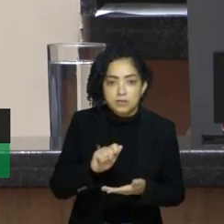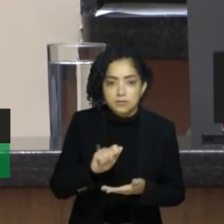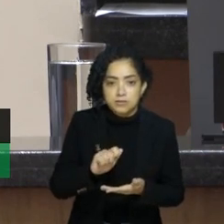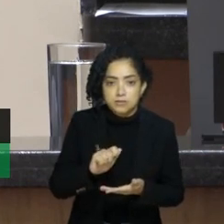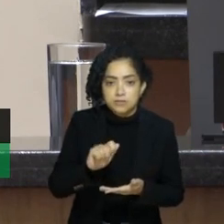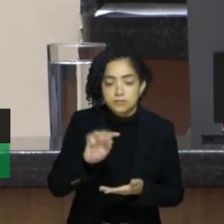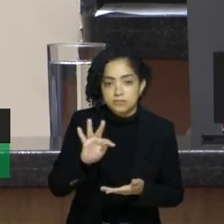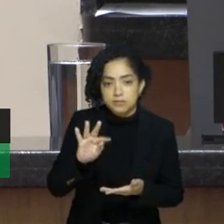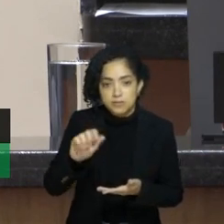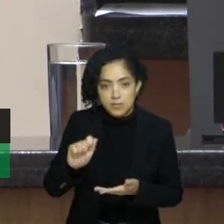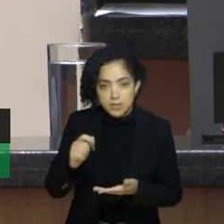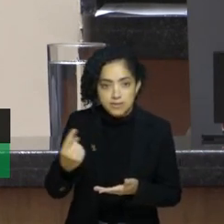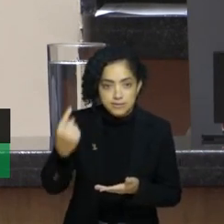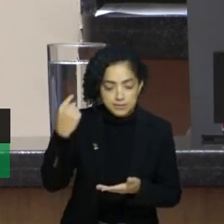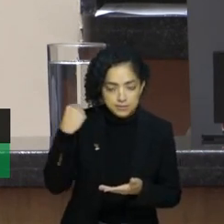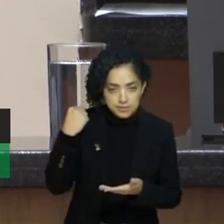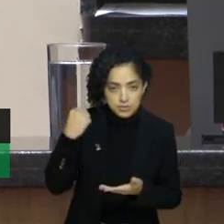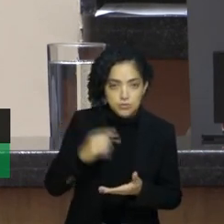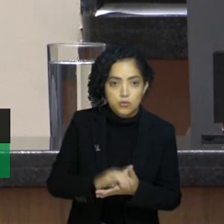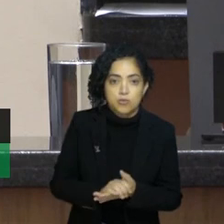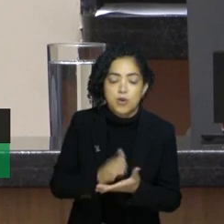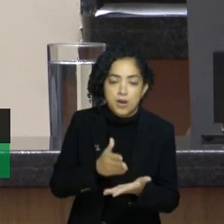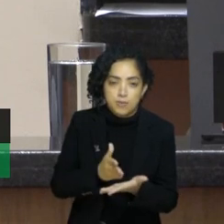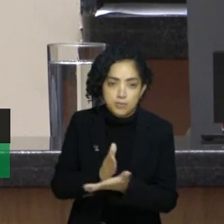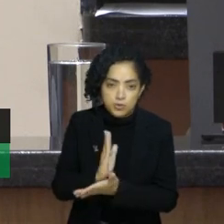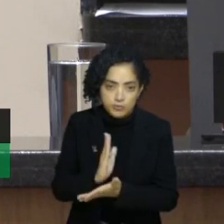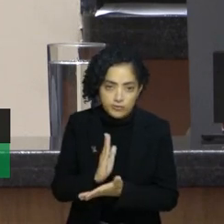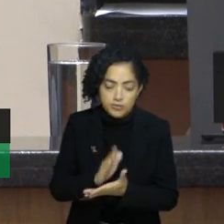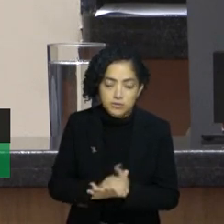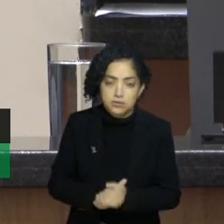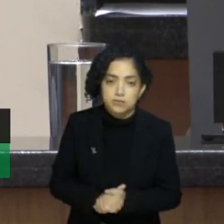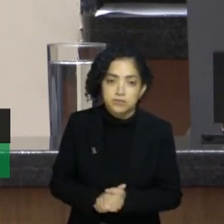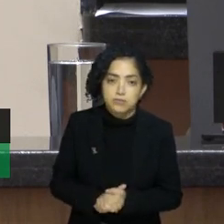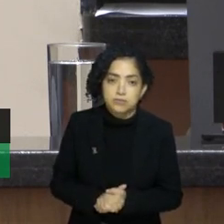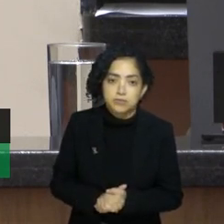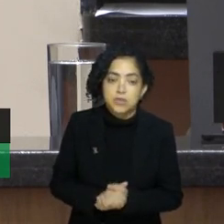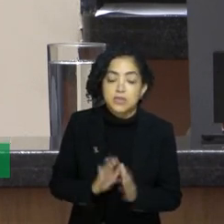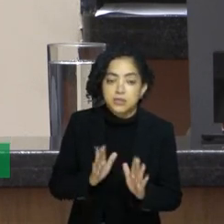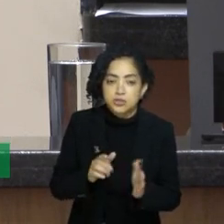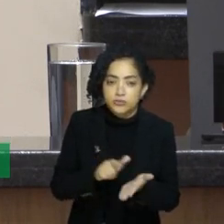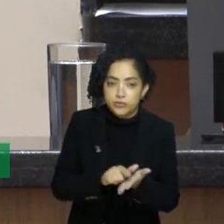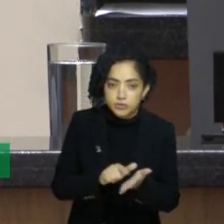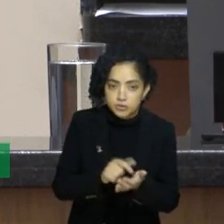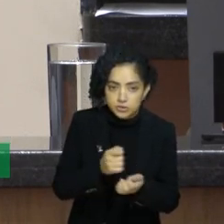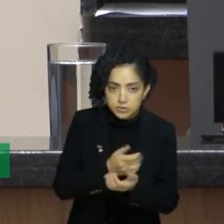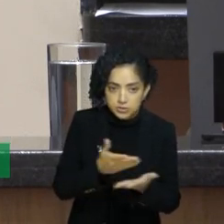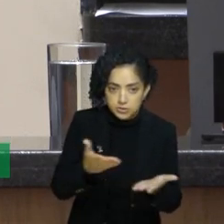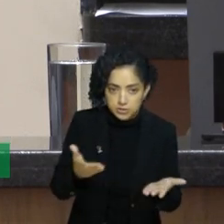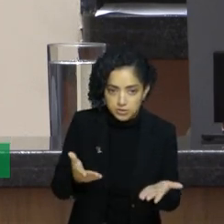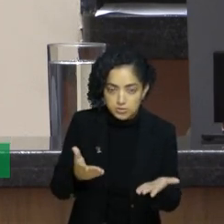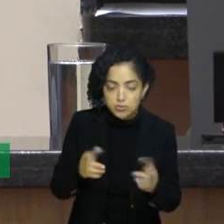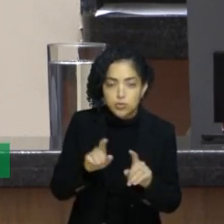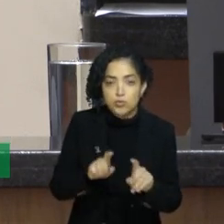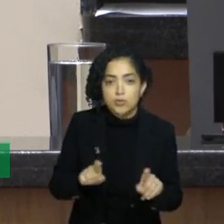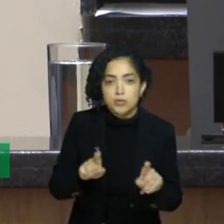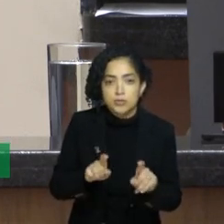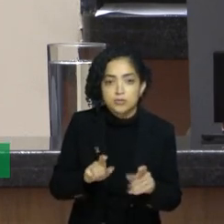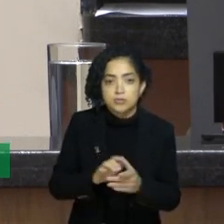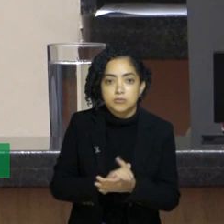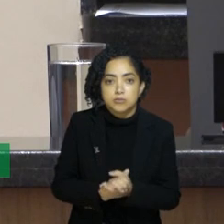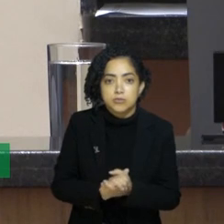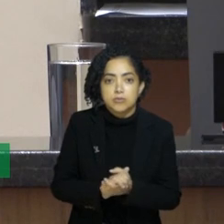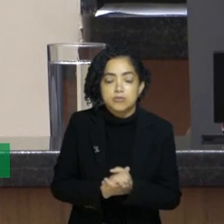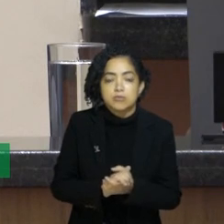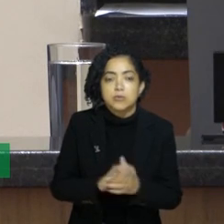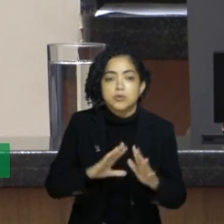a ata da sessão anterior como aprovada, que já foi distribuída nos